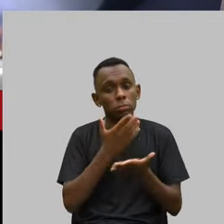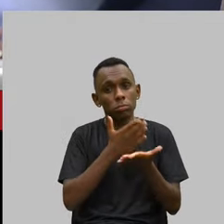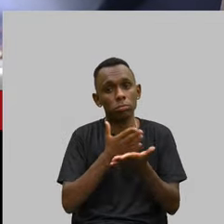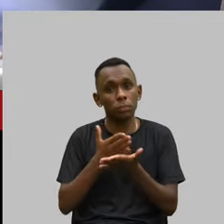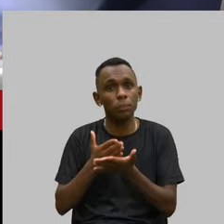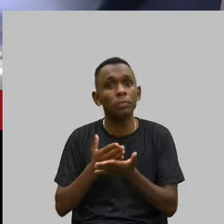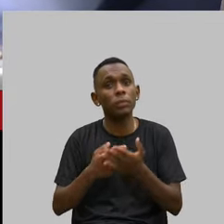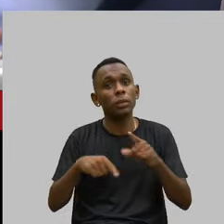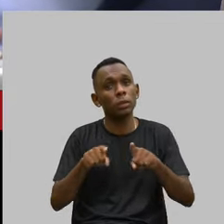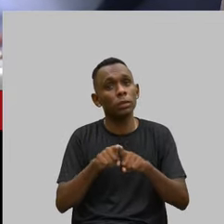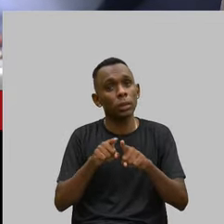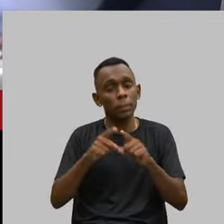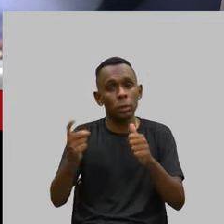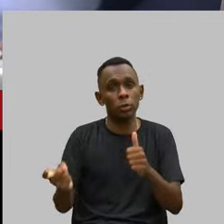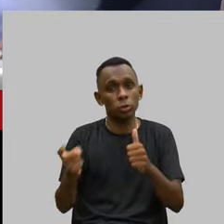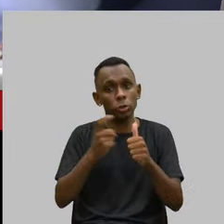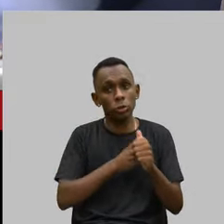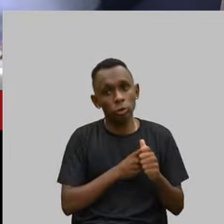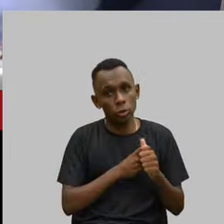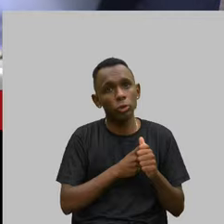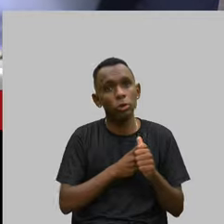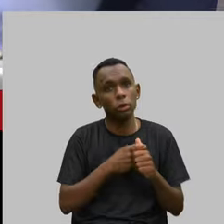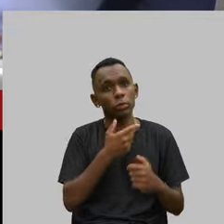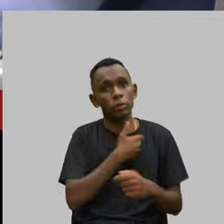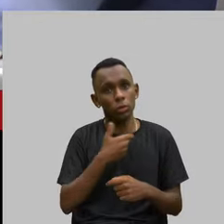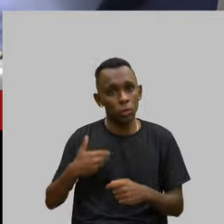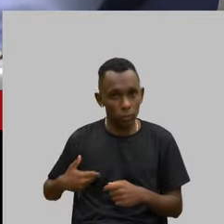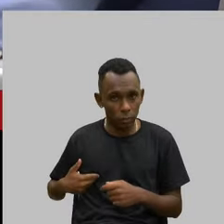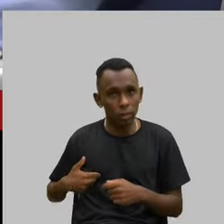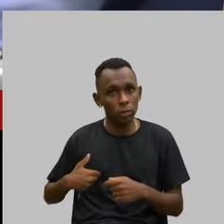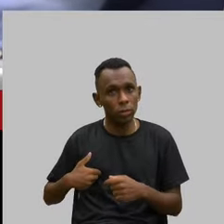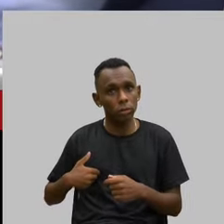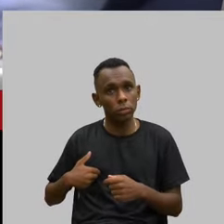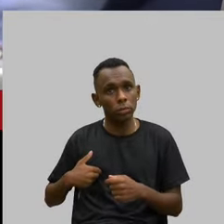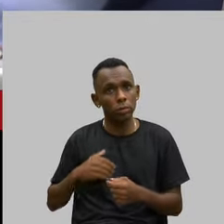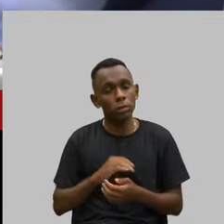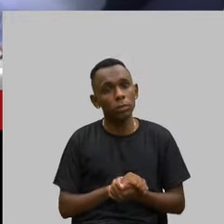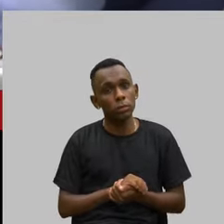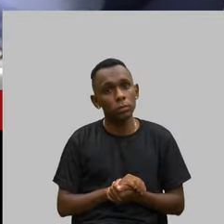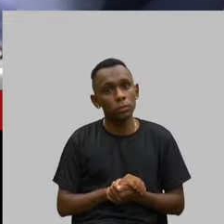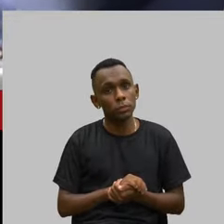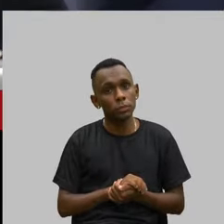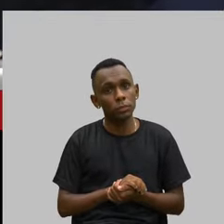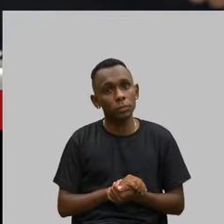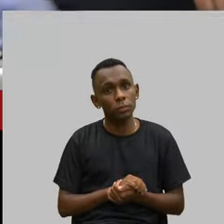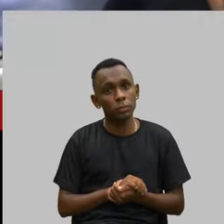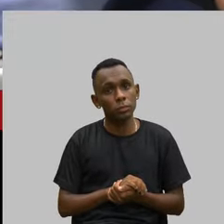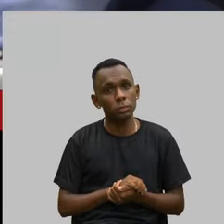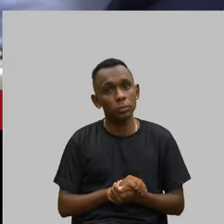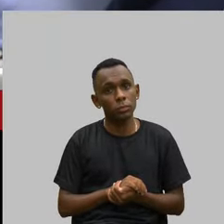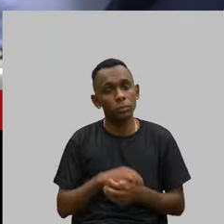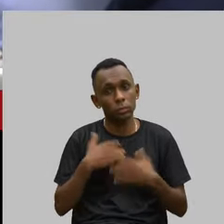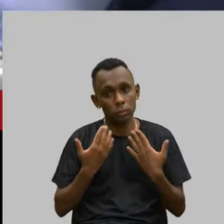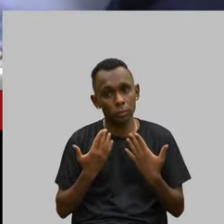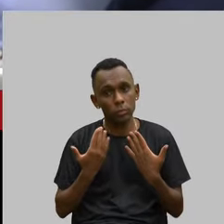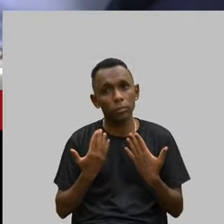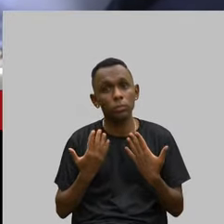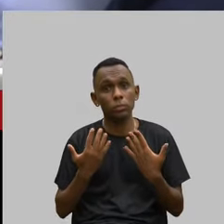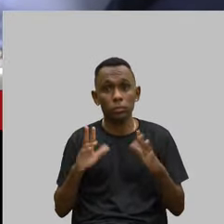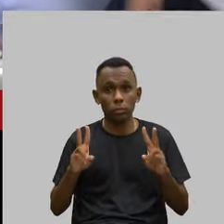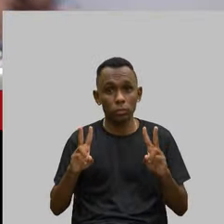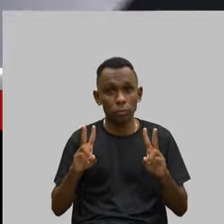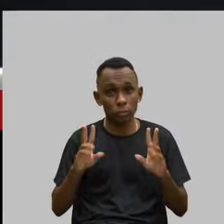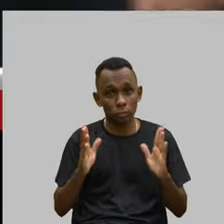aí incluindo dívida pública mobiliária né que é o que a gente chama de dívida com a união eh nesse tema nesse